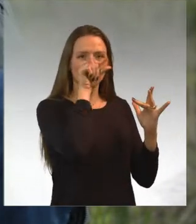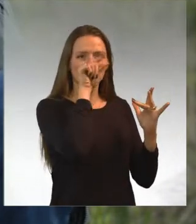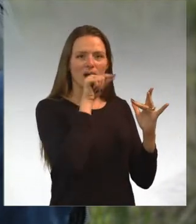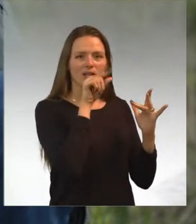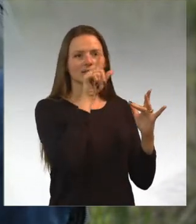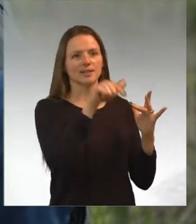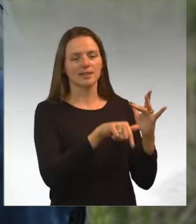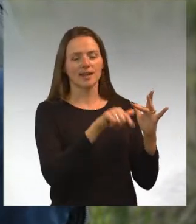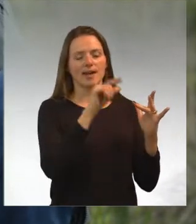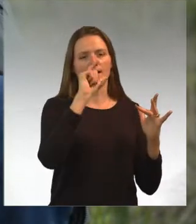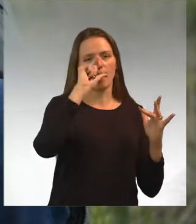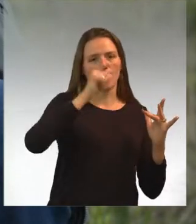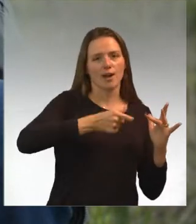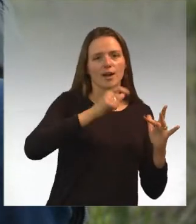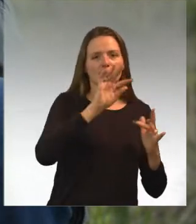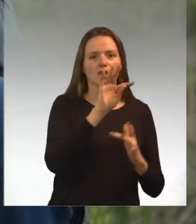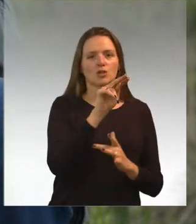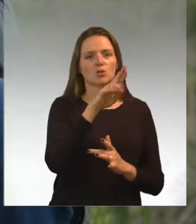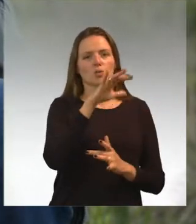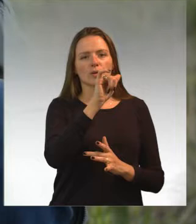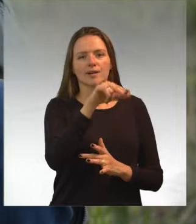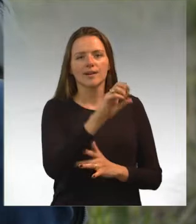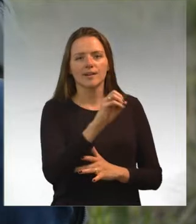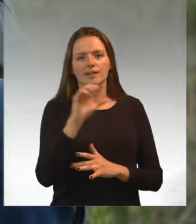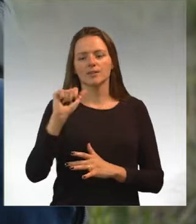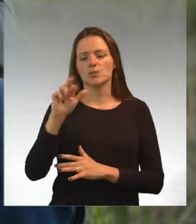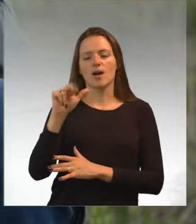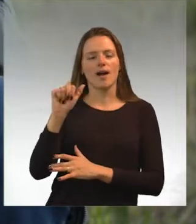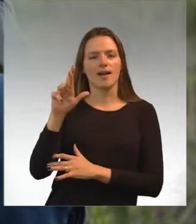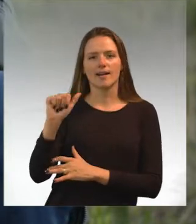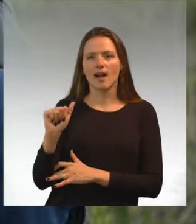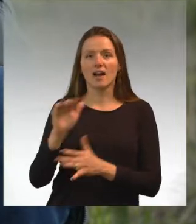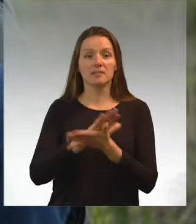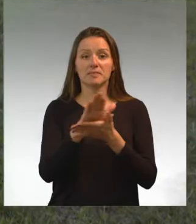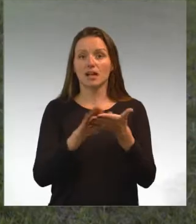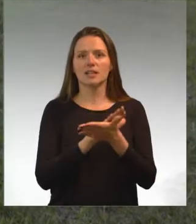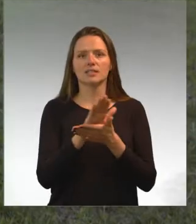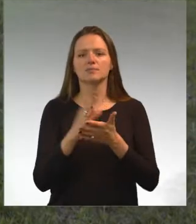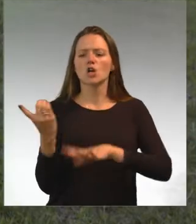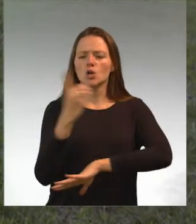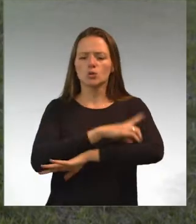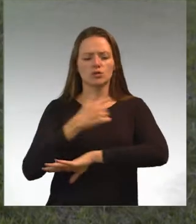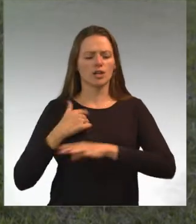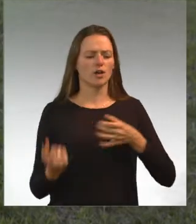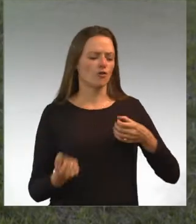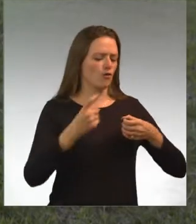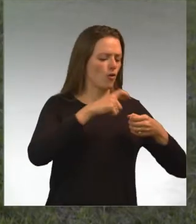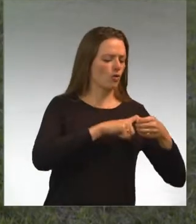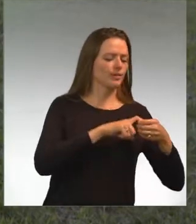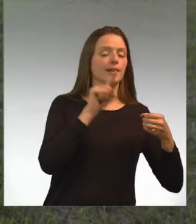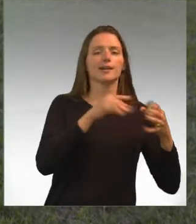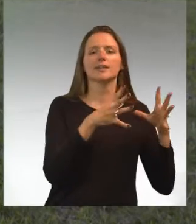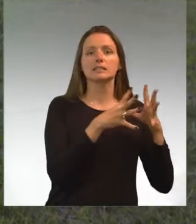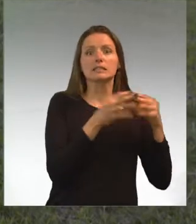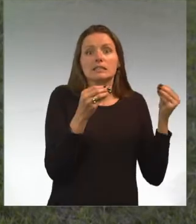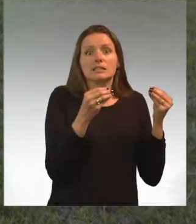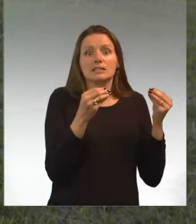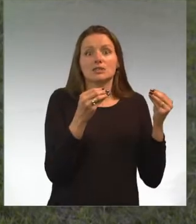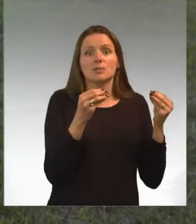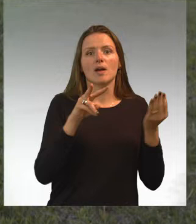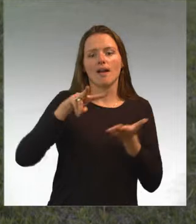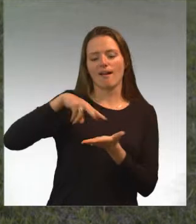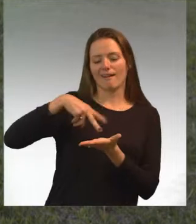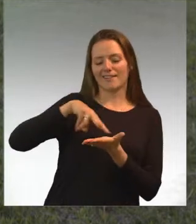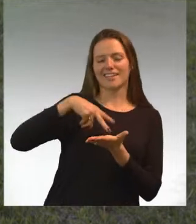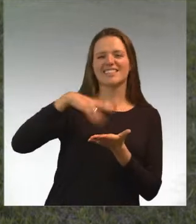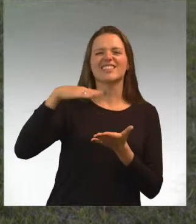eram tucanos e araras. E um dia eu voltei lá, ela tinha sumido, ela dançava